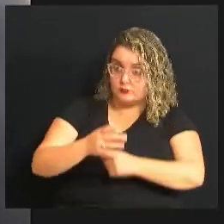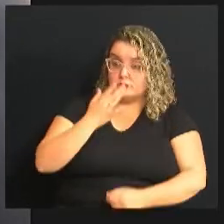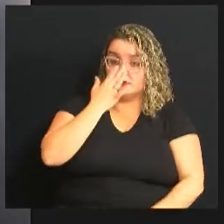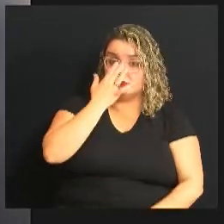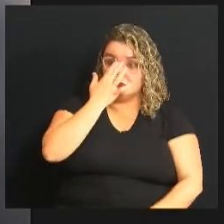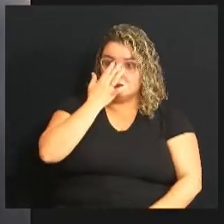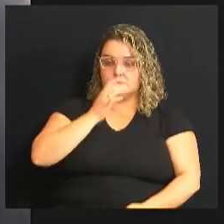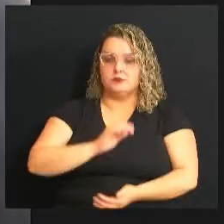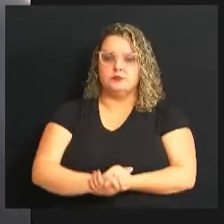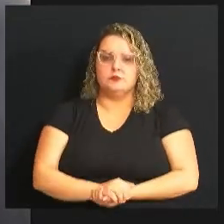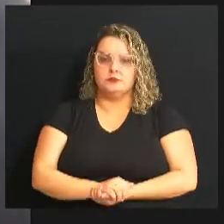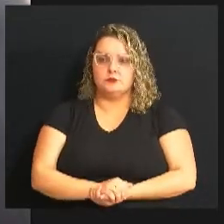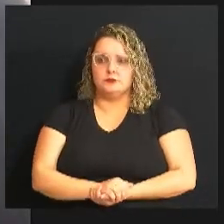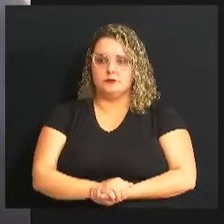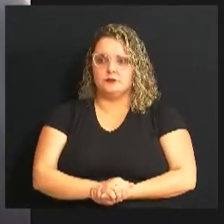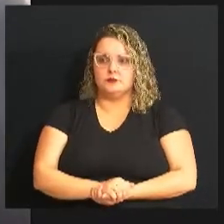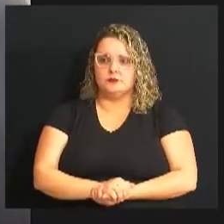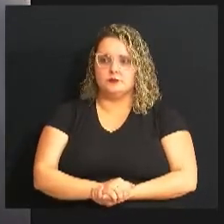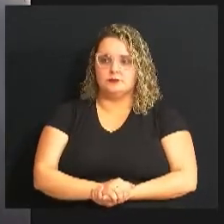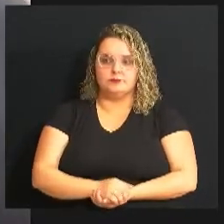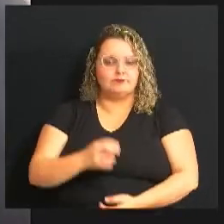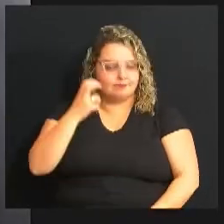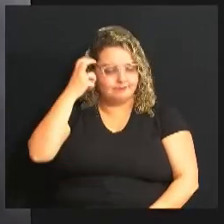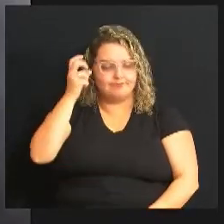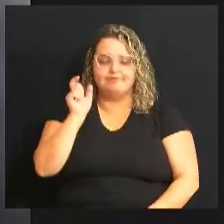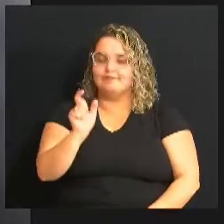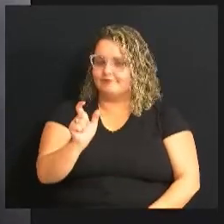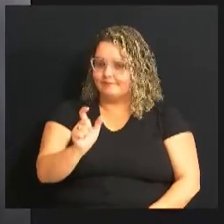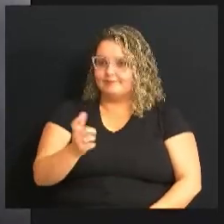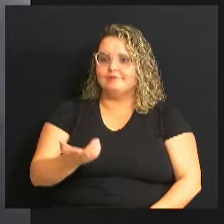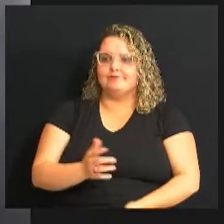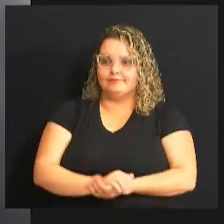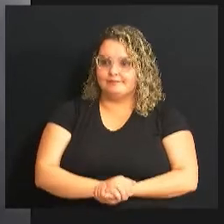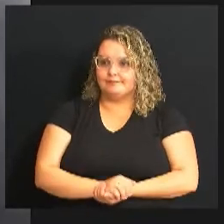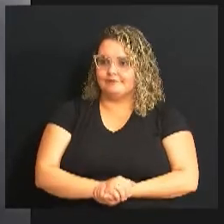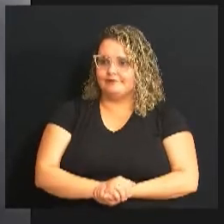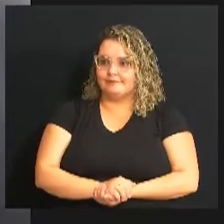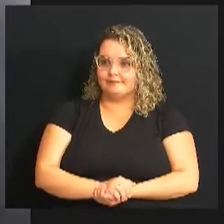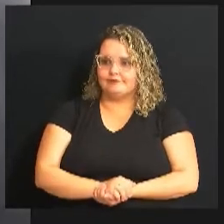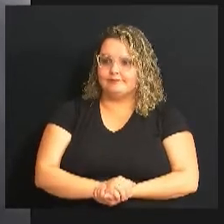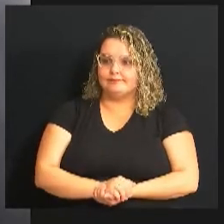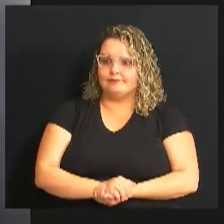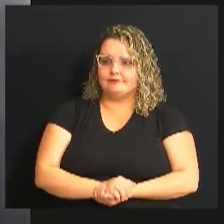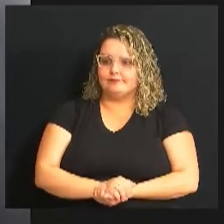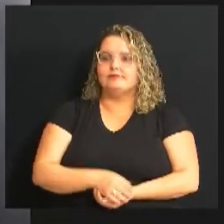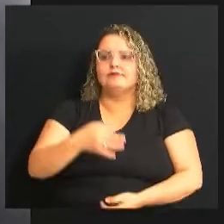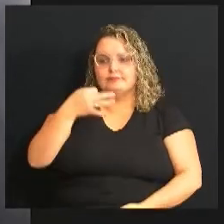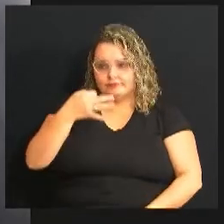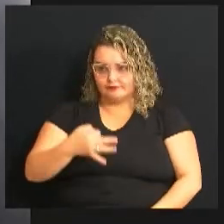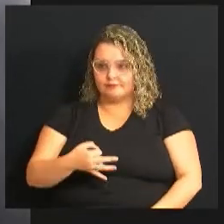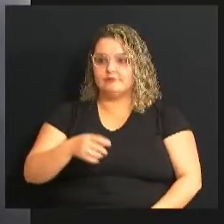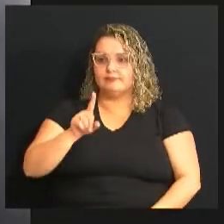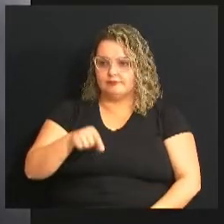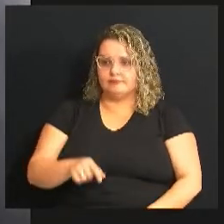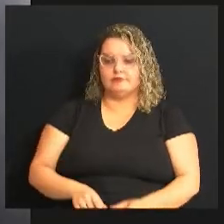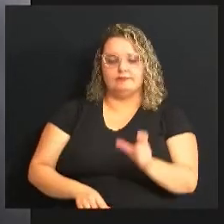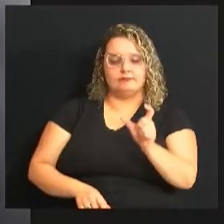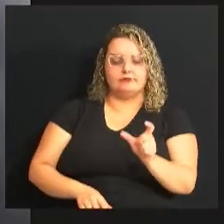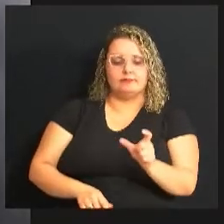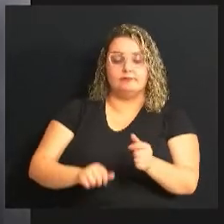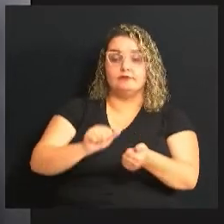Você sabiamente usou uma palavra extremamente correta, que é